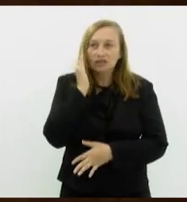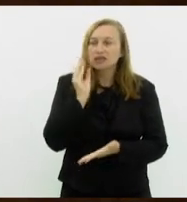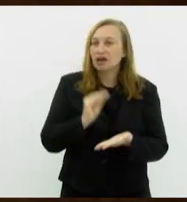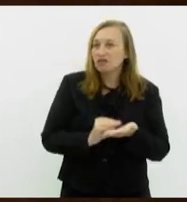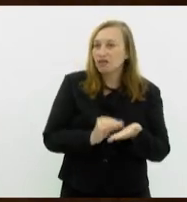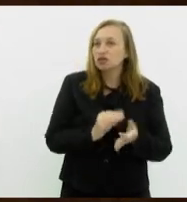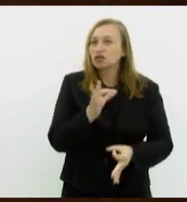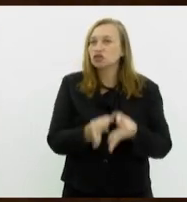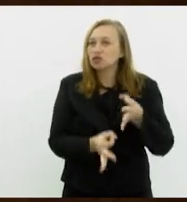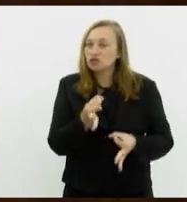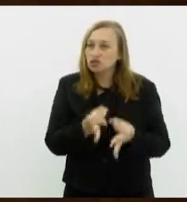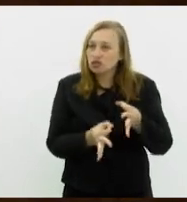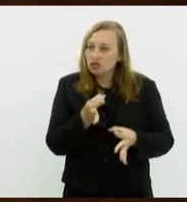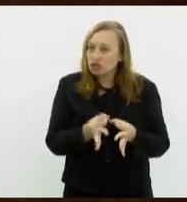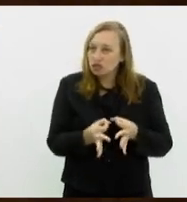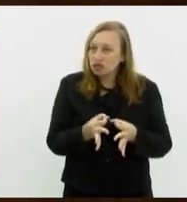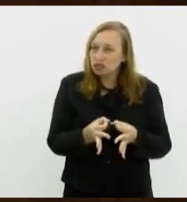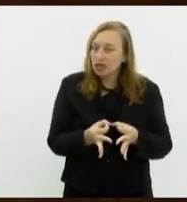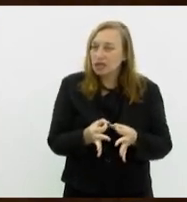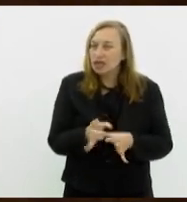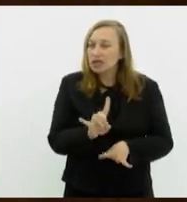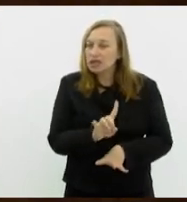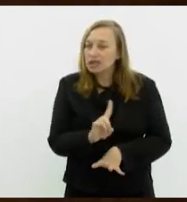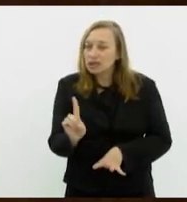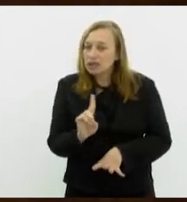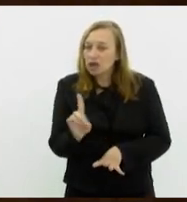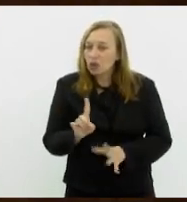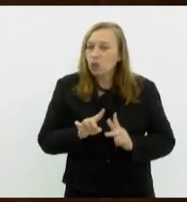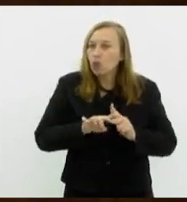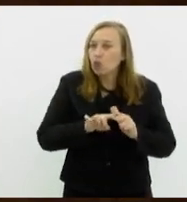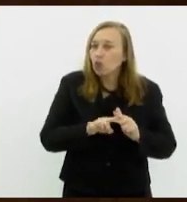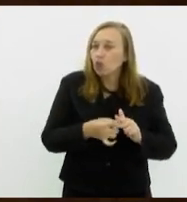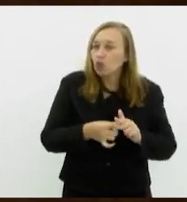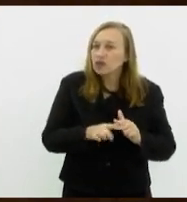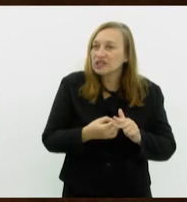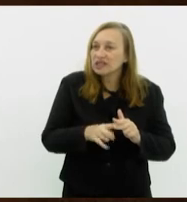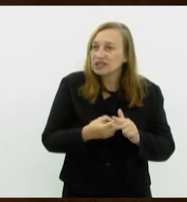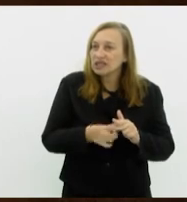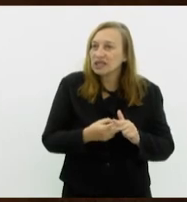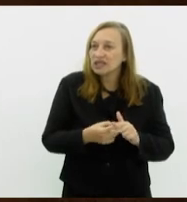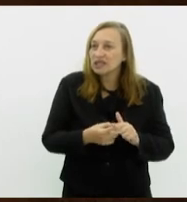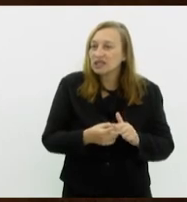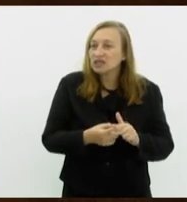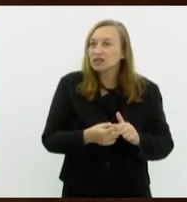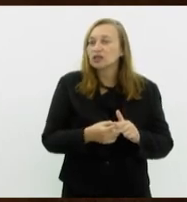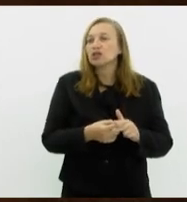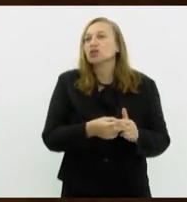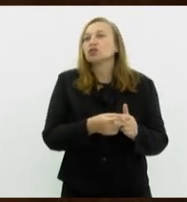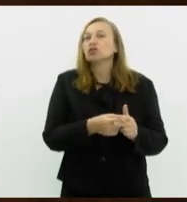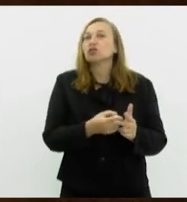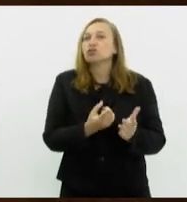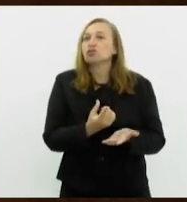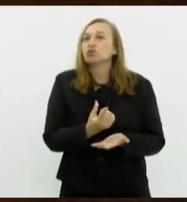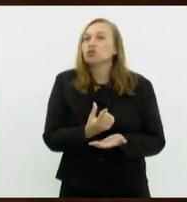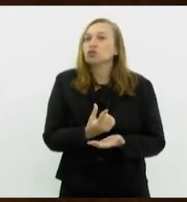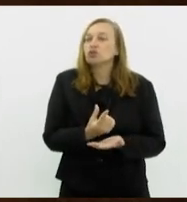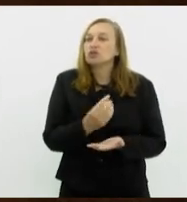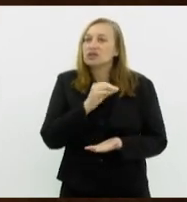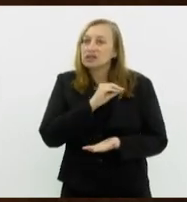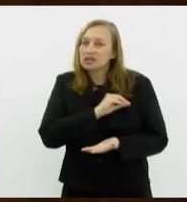injustiças causadas e a não reparação, inclusive, dos benefícios